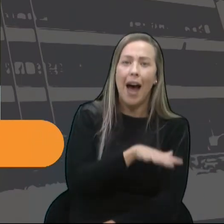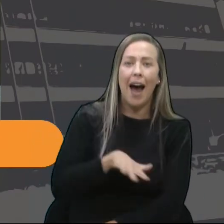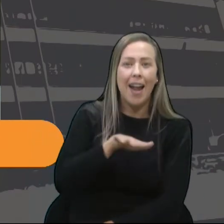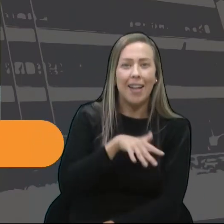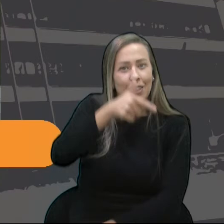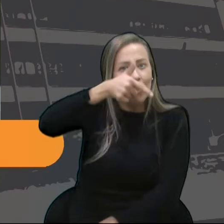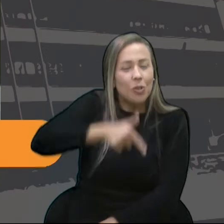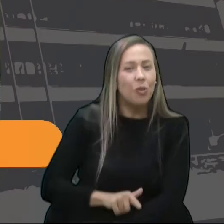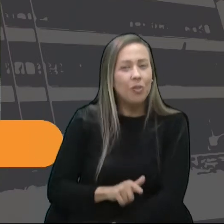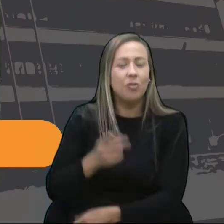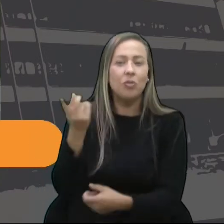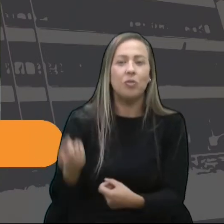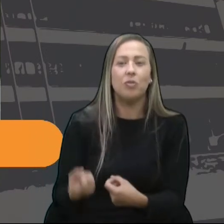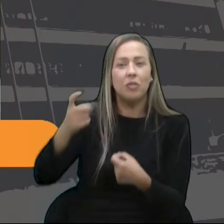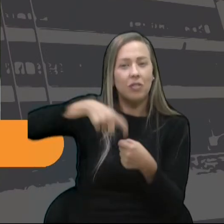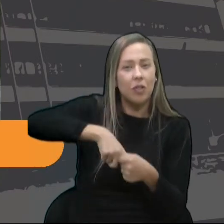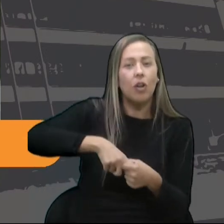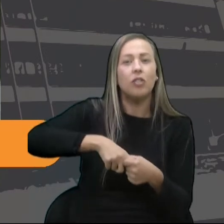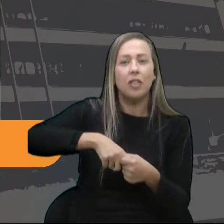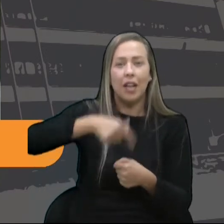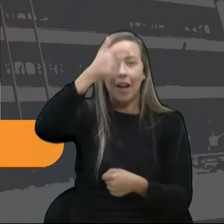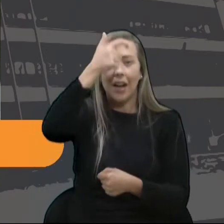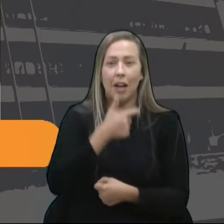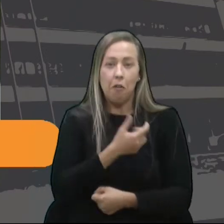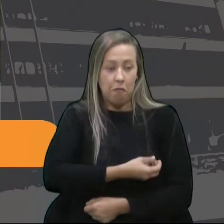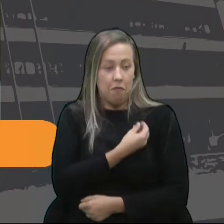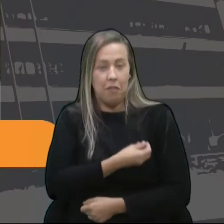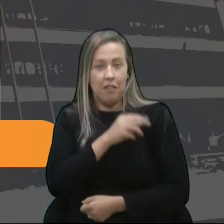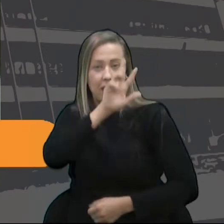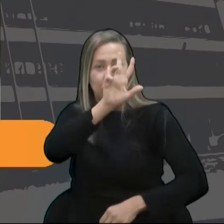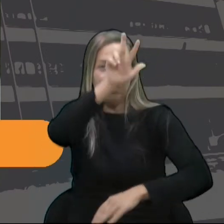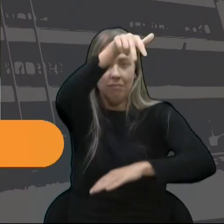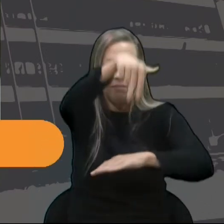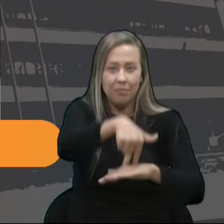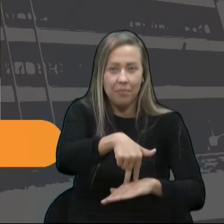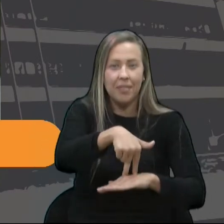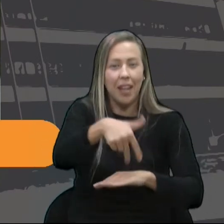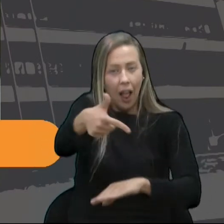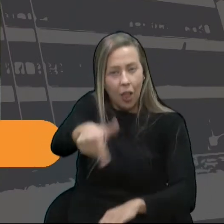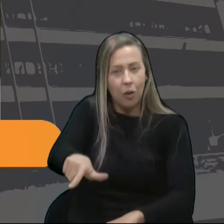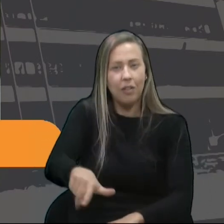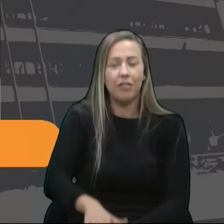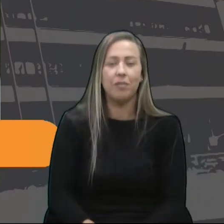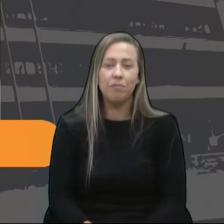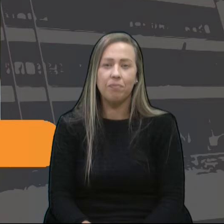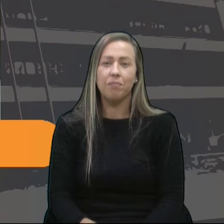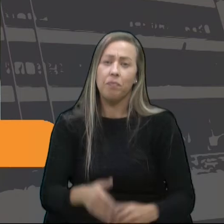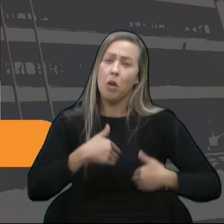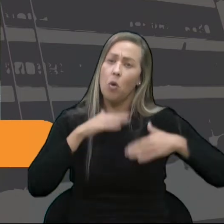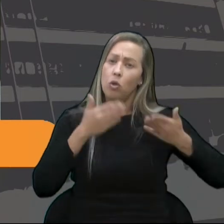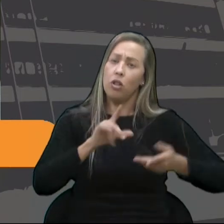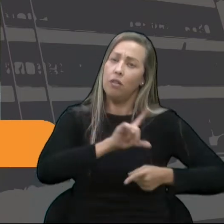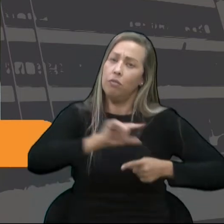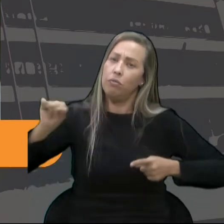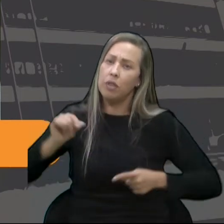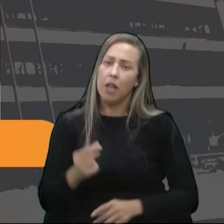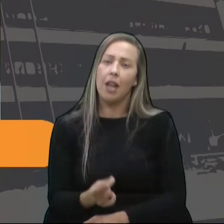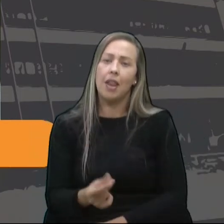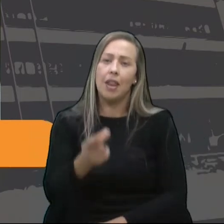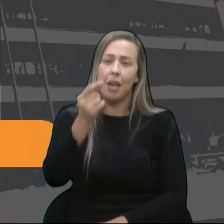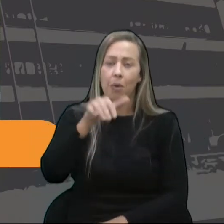aí como ser vivente aqui, né? Porque eu já saí há algum tempo